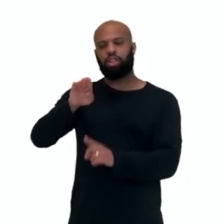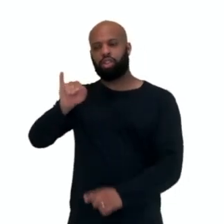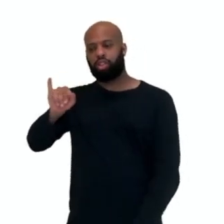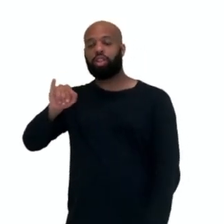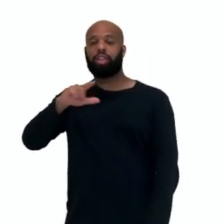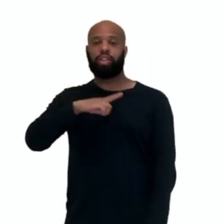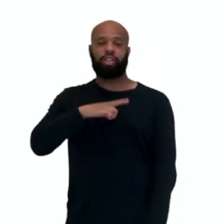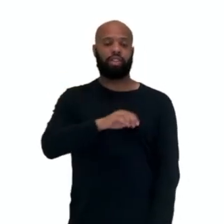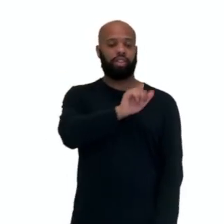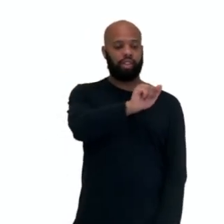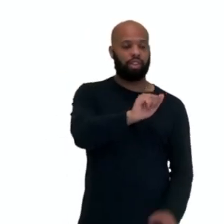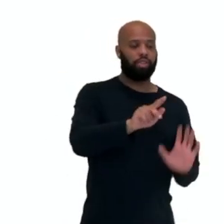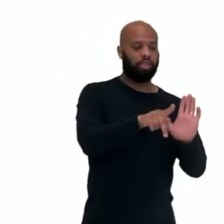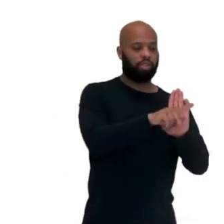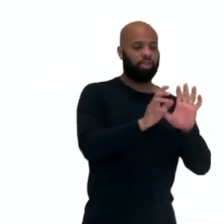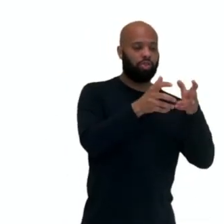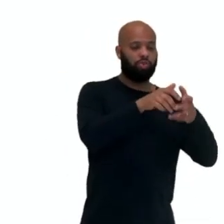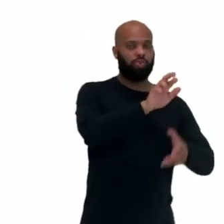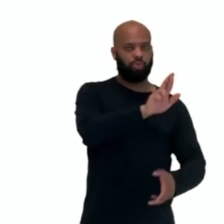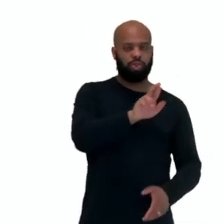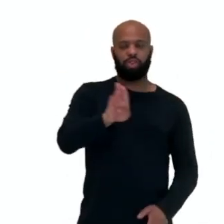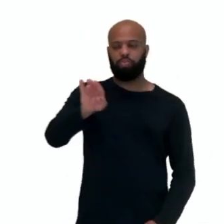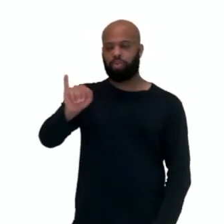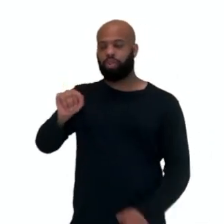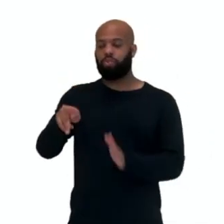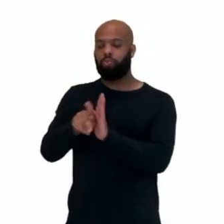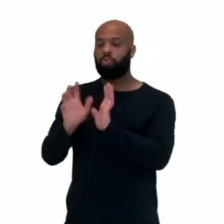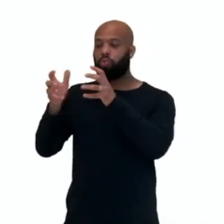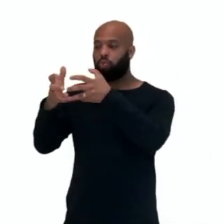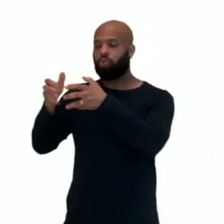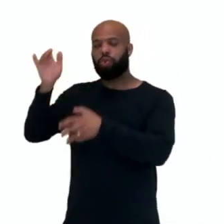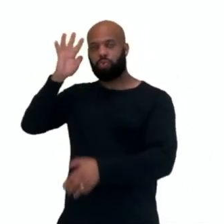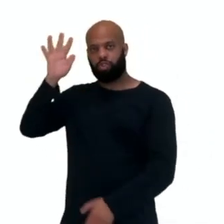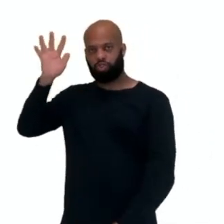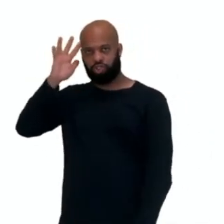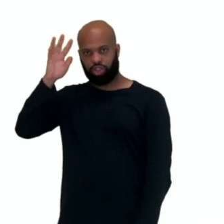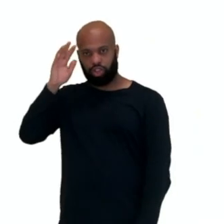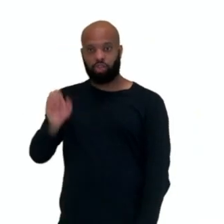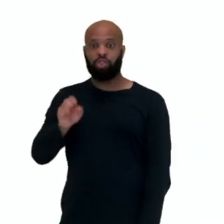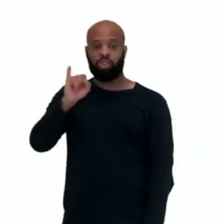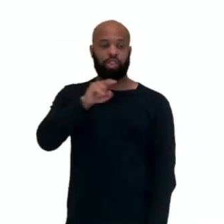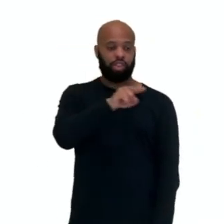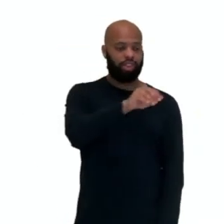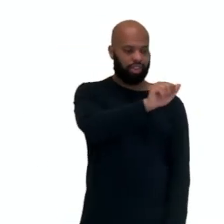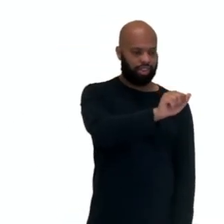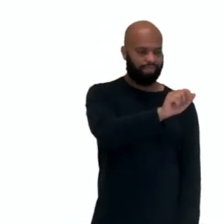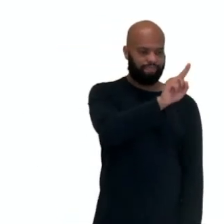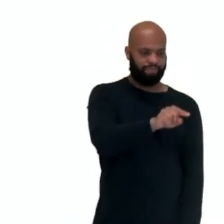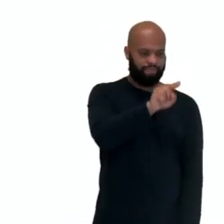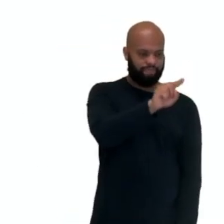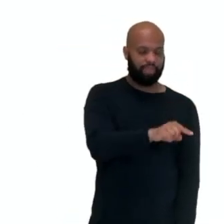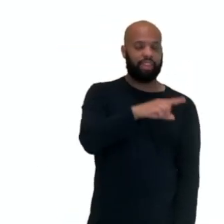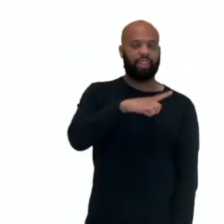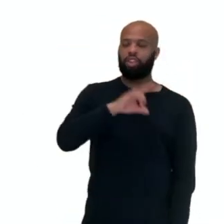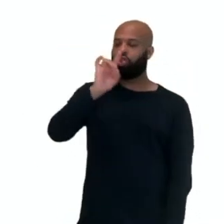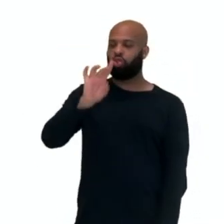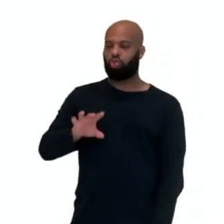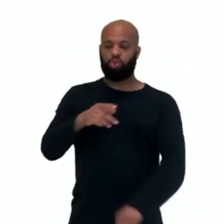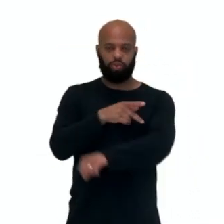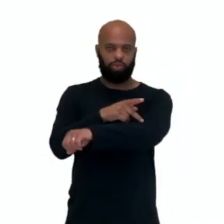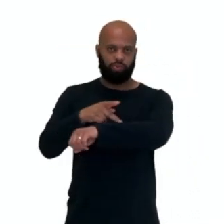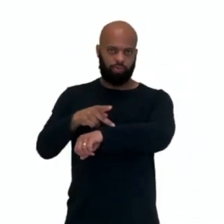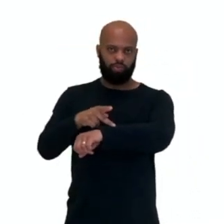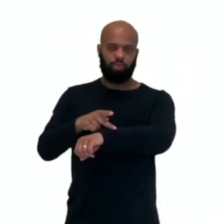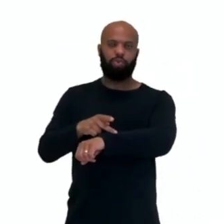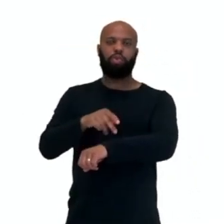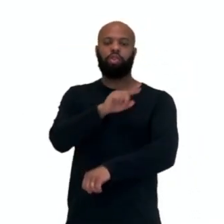parte real e outra imaginária. Se a parte real for nula, nós vamos ter um número imaginário puro,